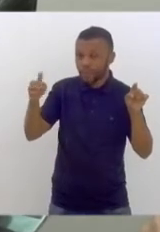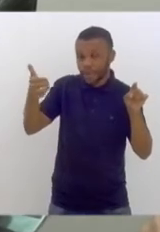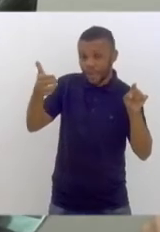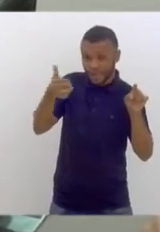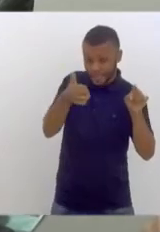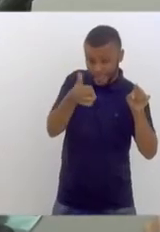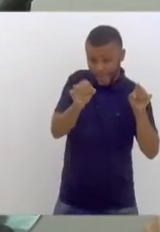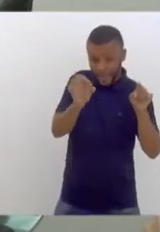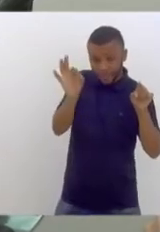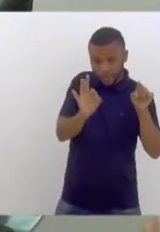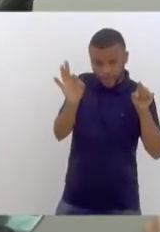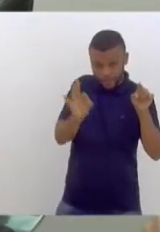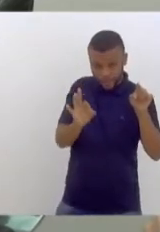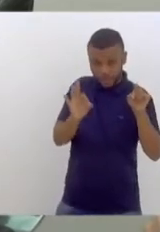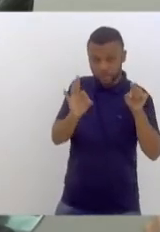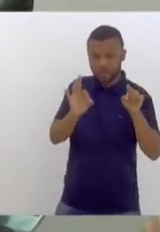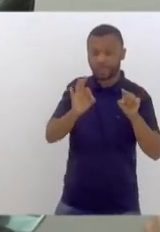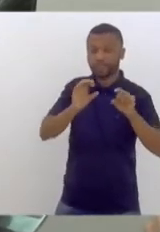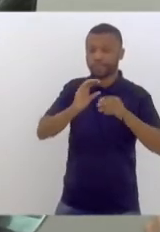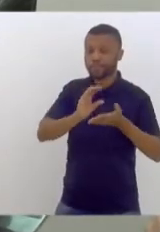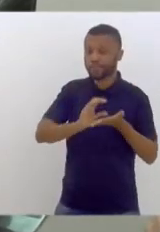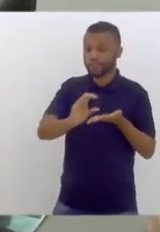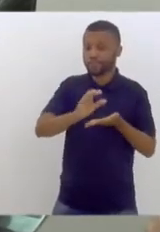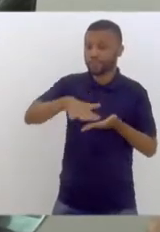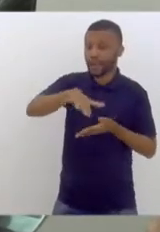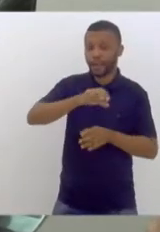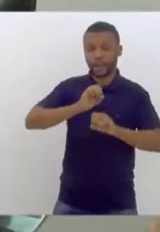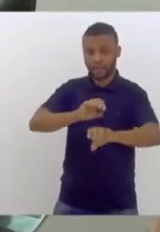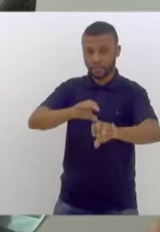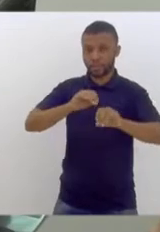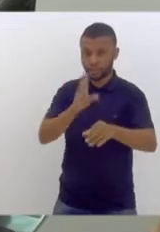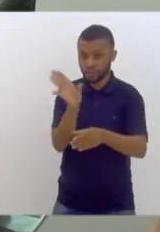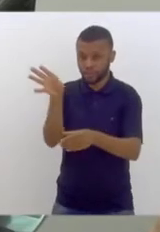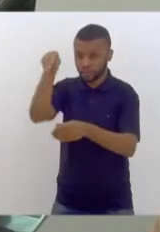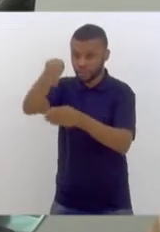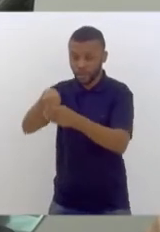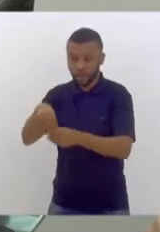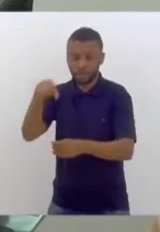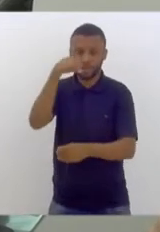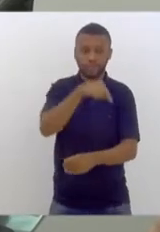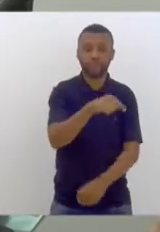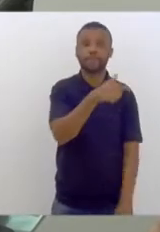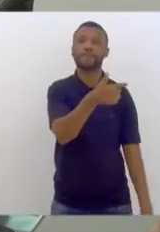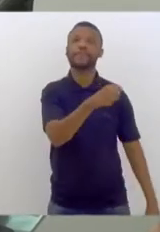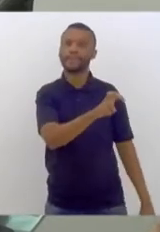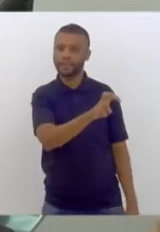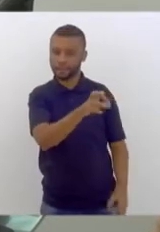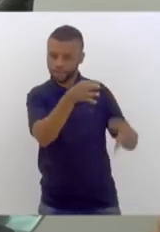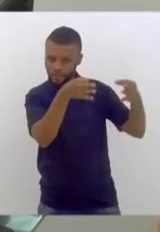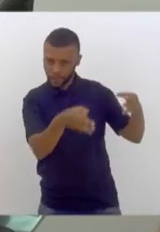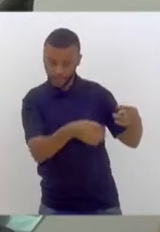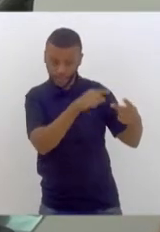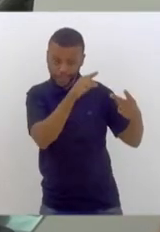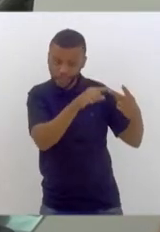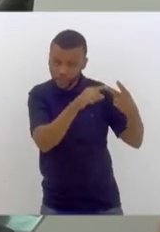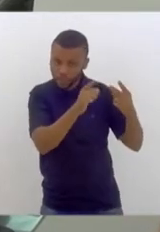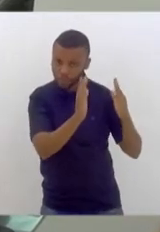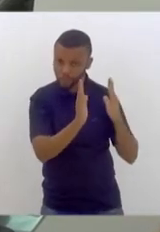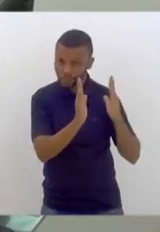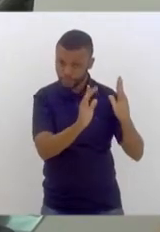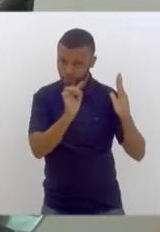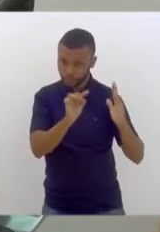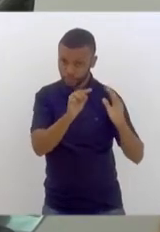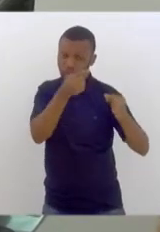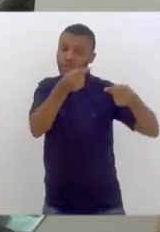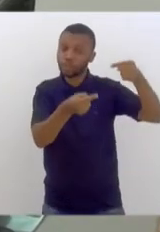estão inclusos nos 25. Então, essa então é a segunda parte da